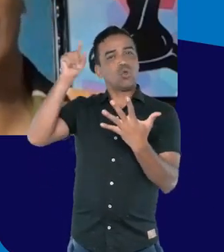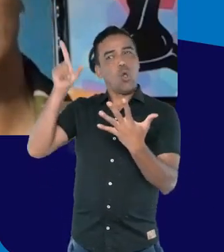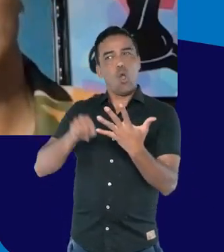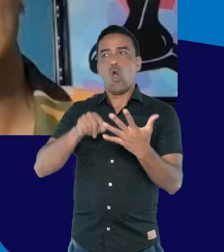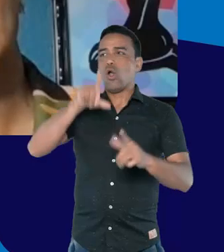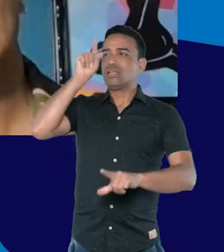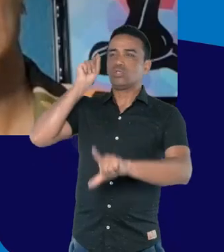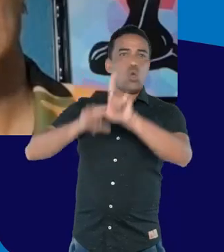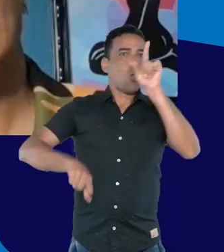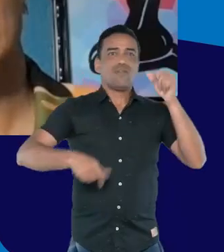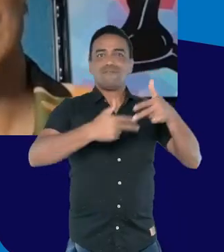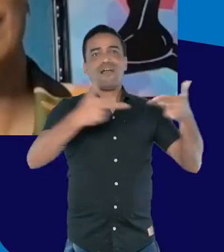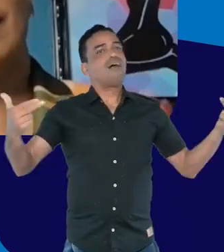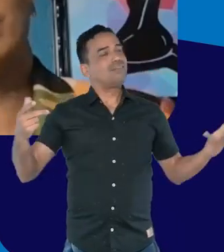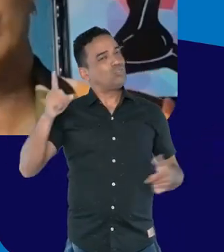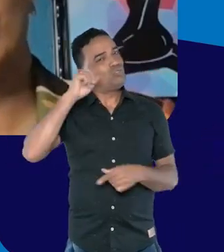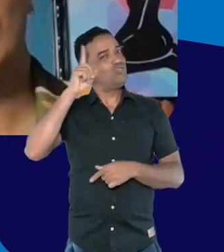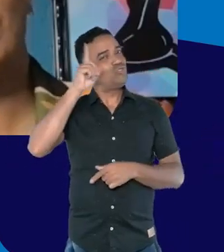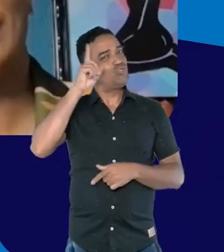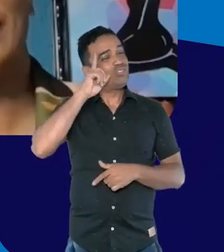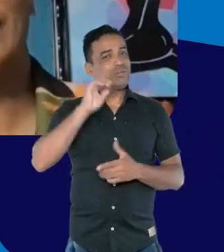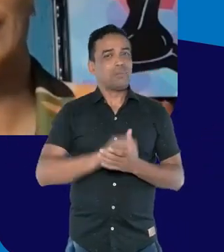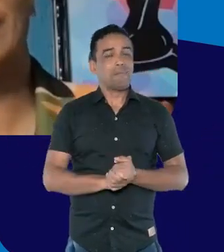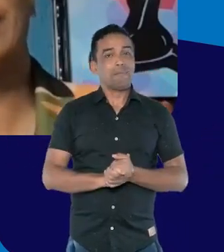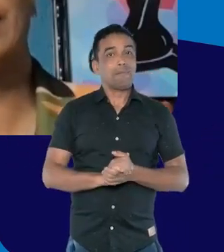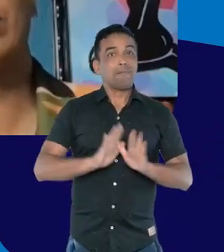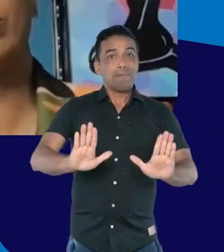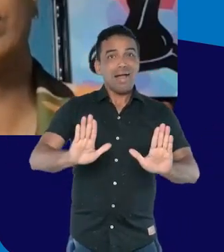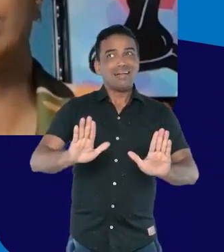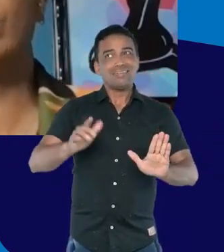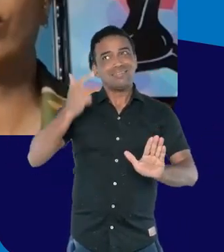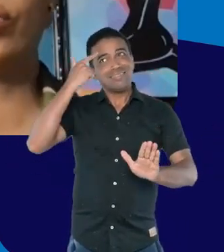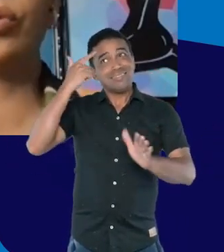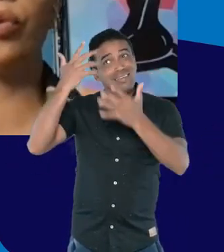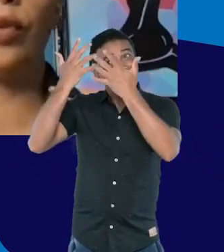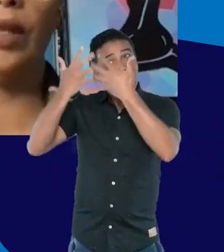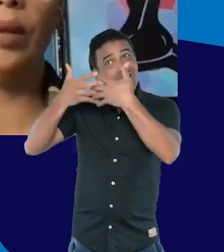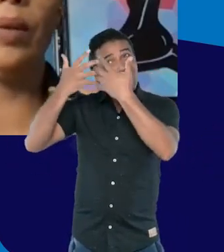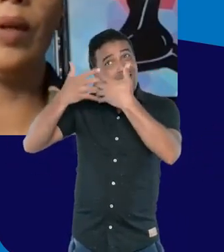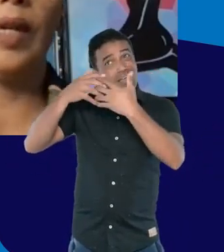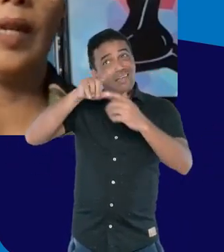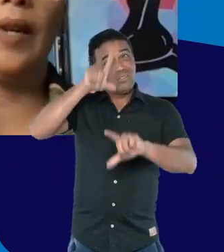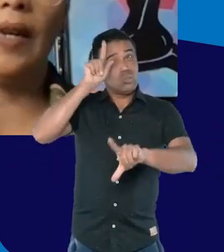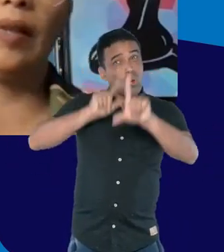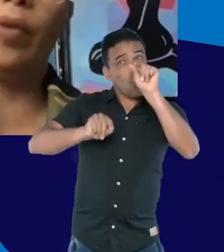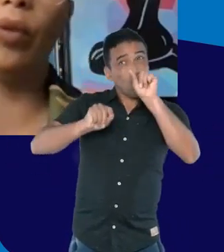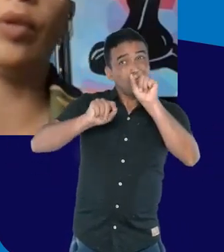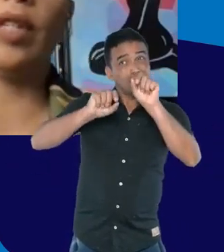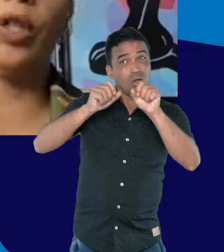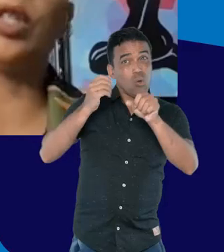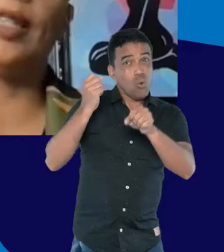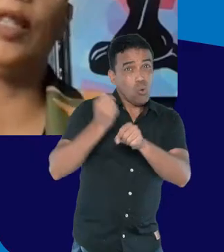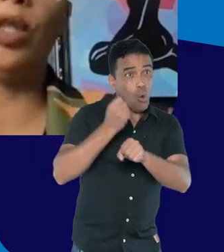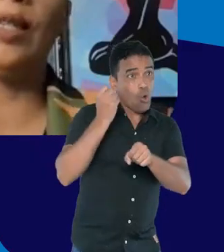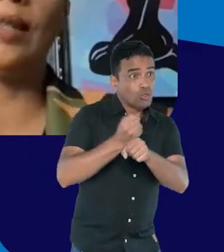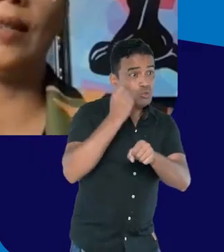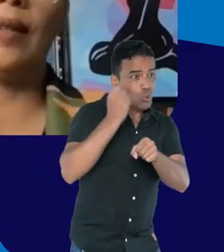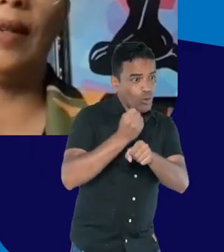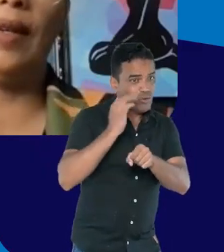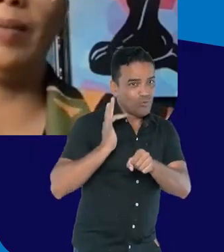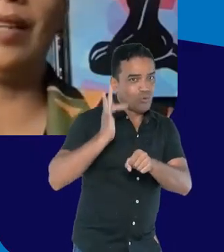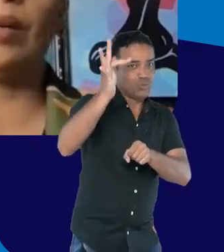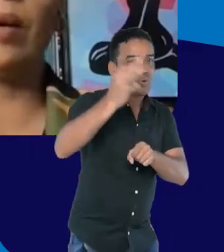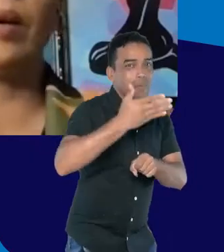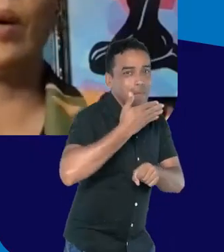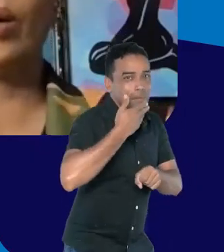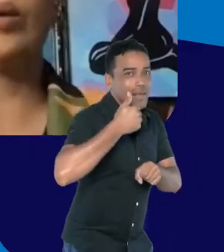tomando decisões, mas nem sempre a gente reflete se essas decisões estão construindo esse futuro que a gente acredita